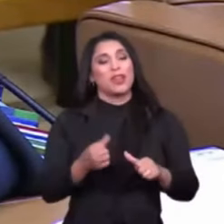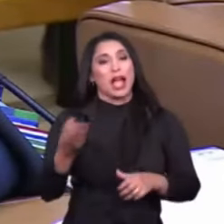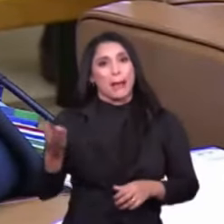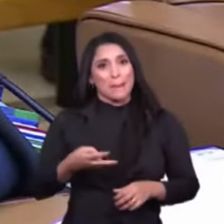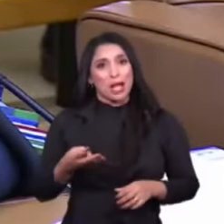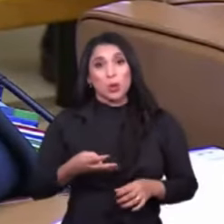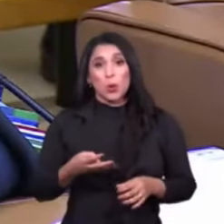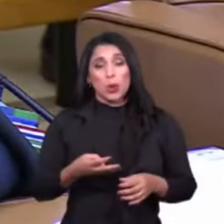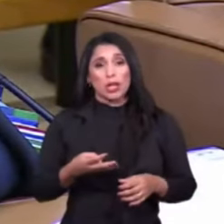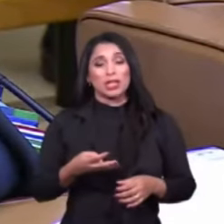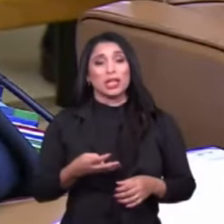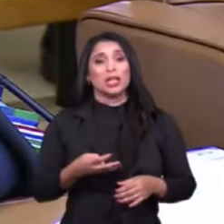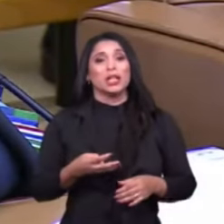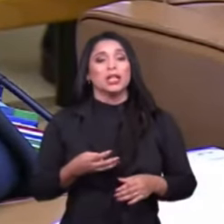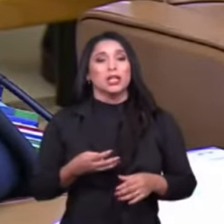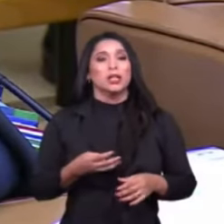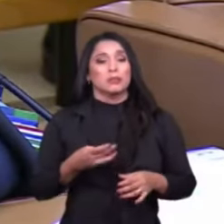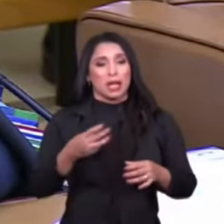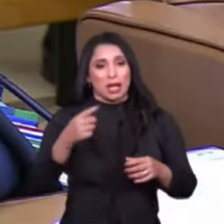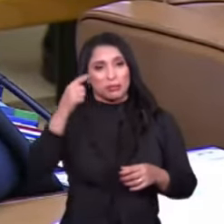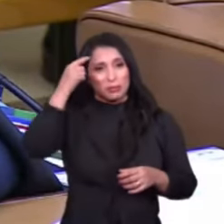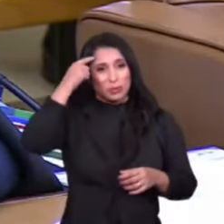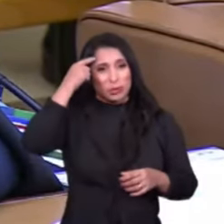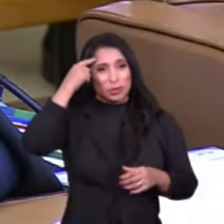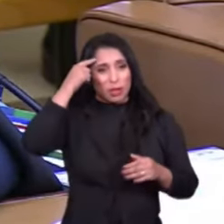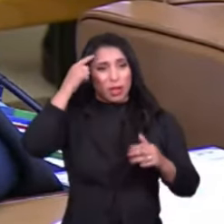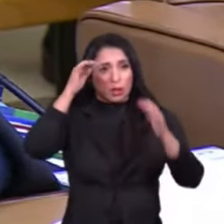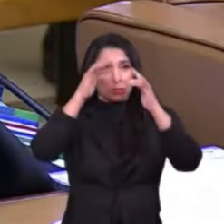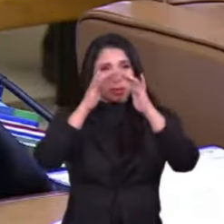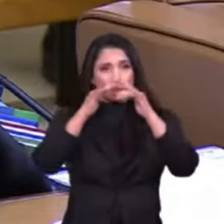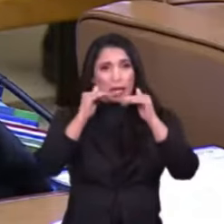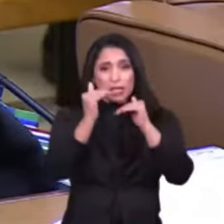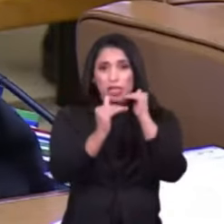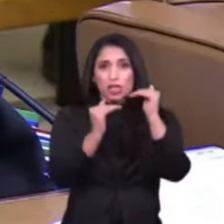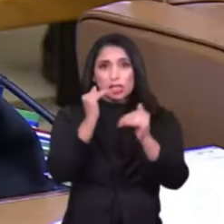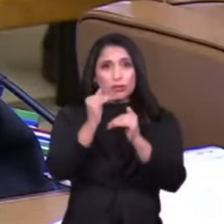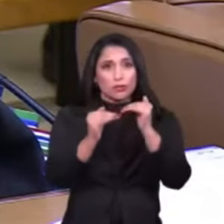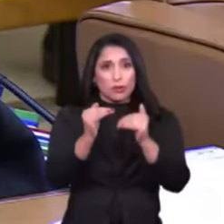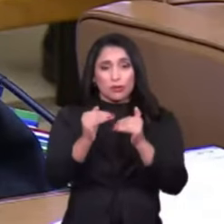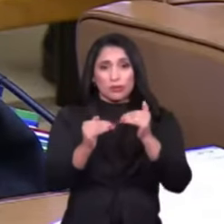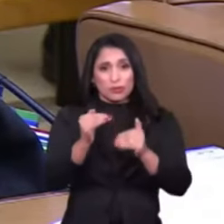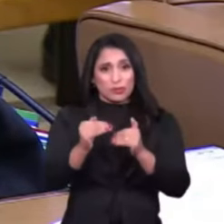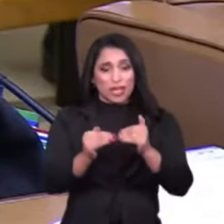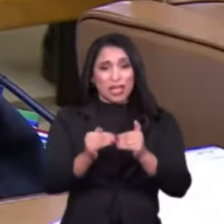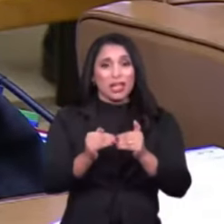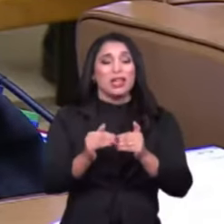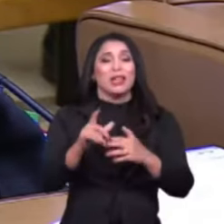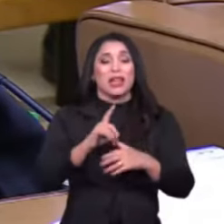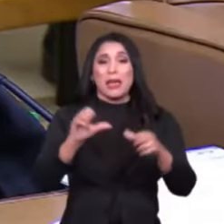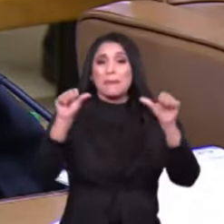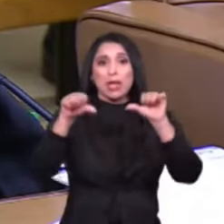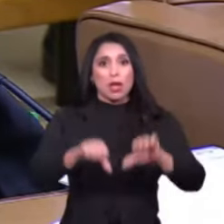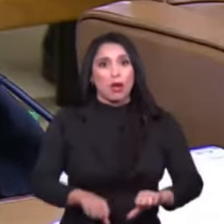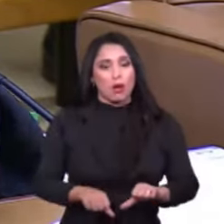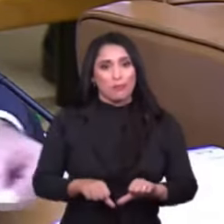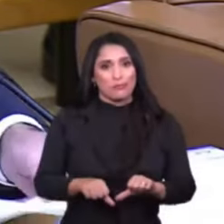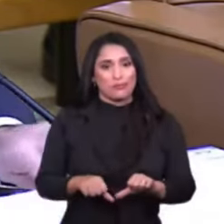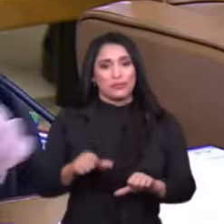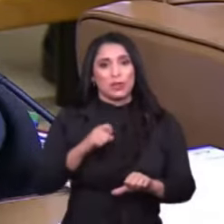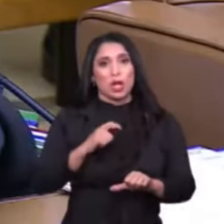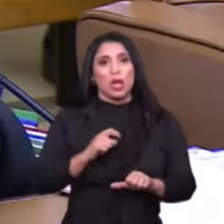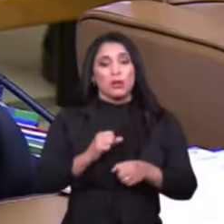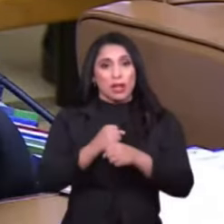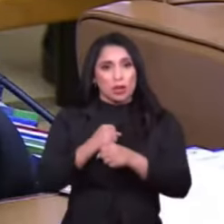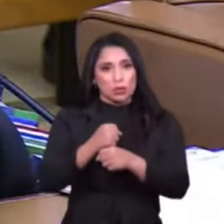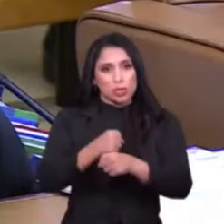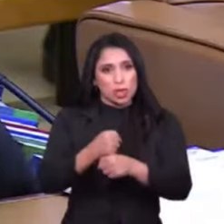para o desenvolvimento neuropsicomotor quanto mais cedo ocorrer o seu início de uso, quanto mais anos de